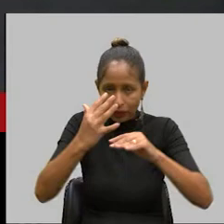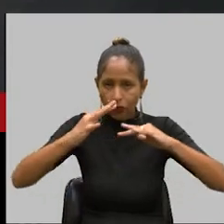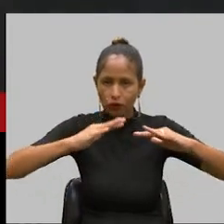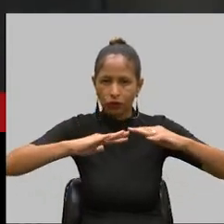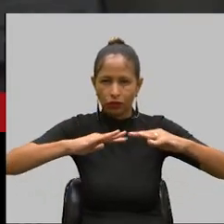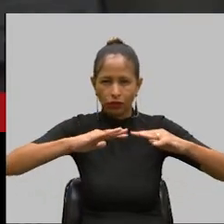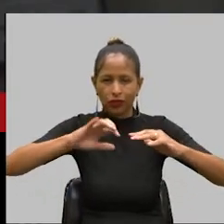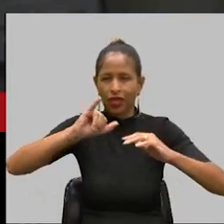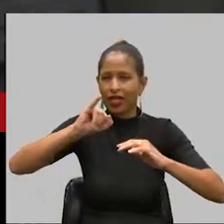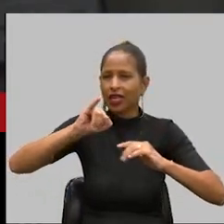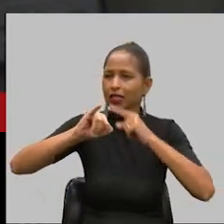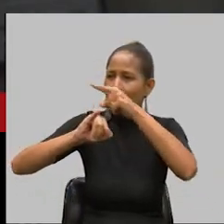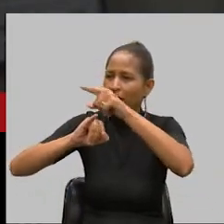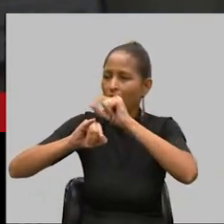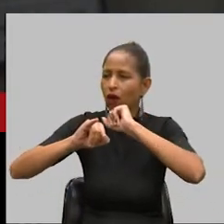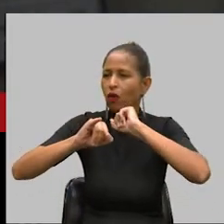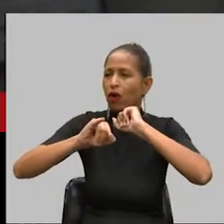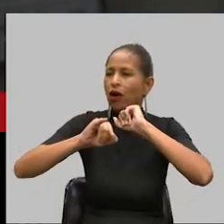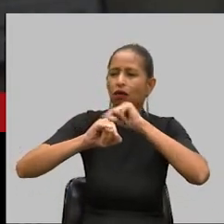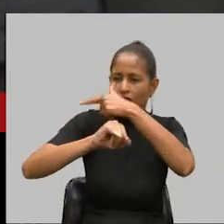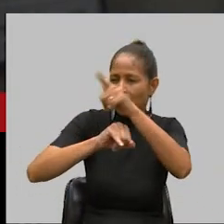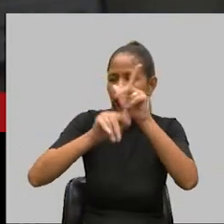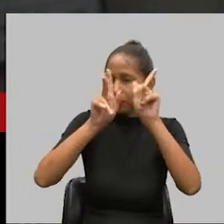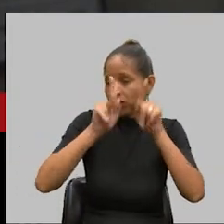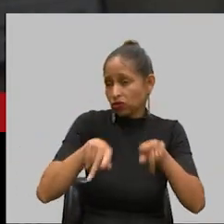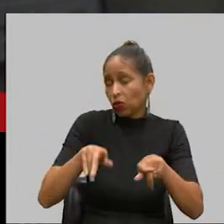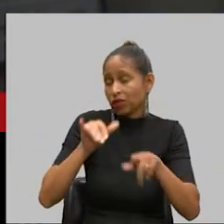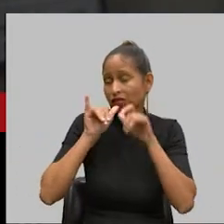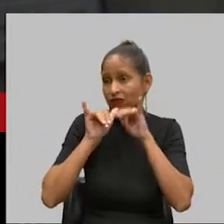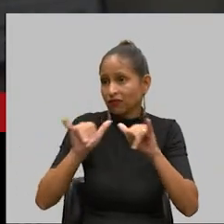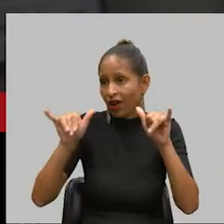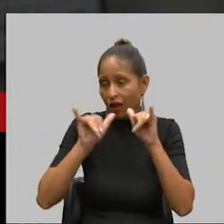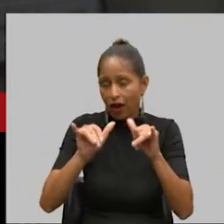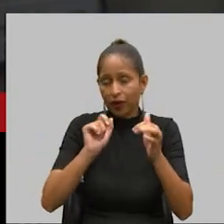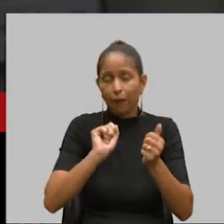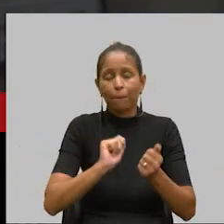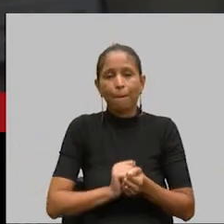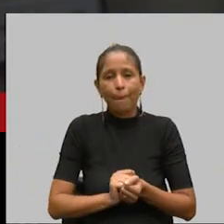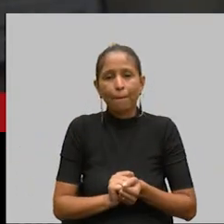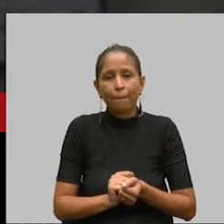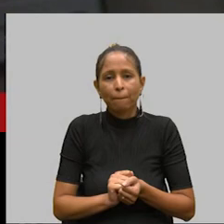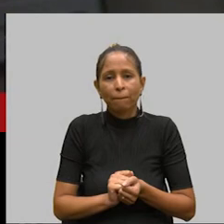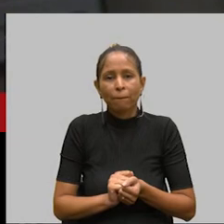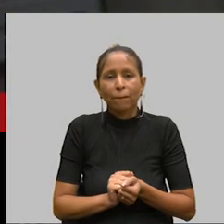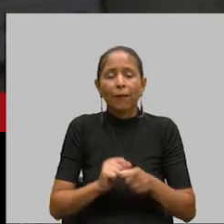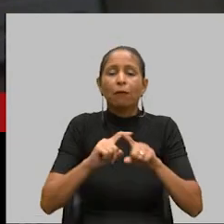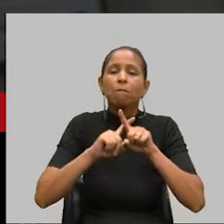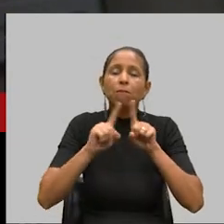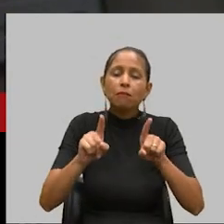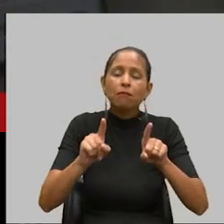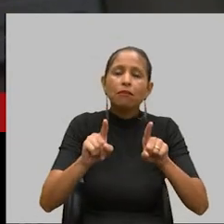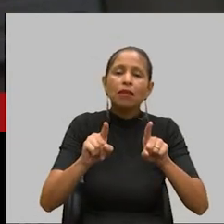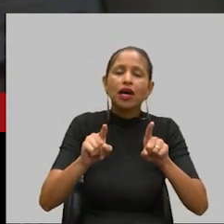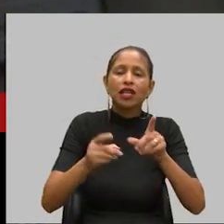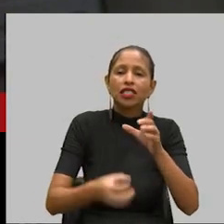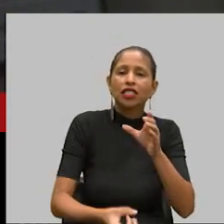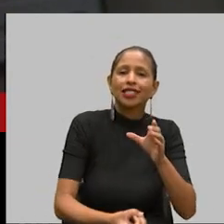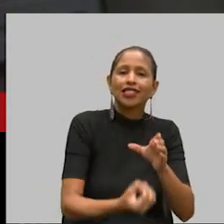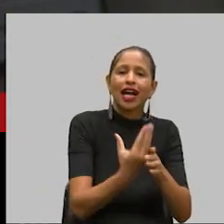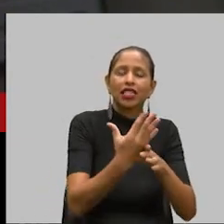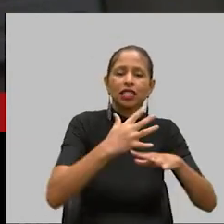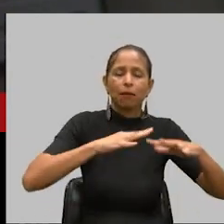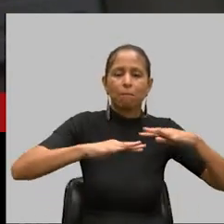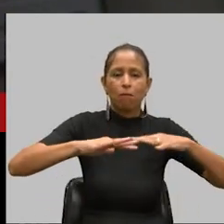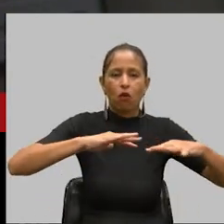a Isabel que a Terezinha que outros falaram mas a ela nasce desse